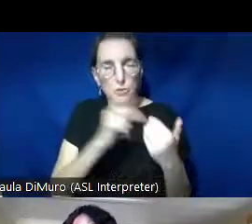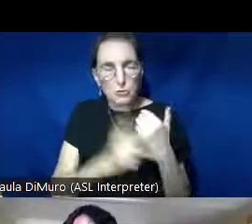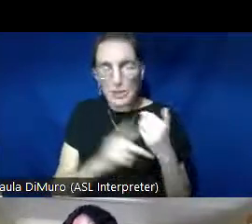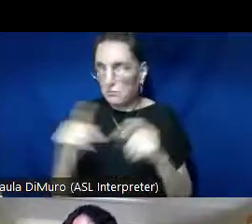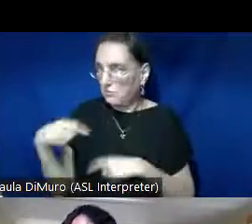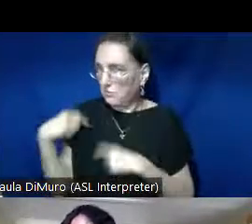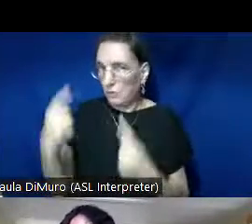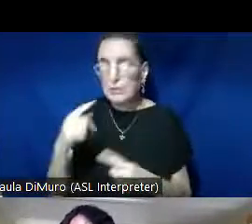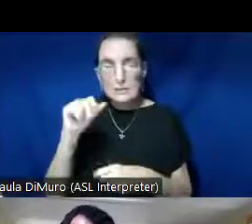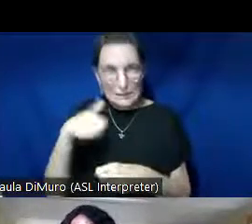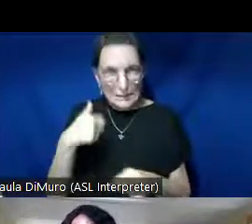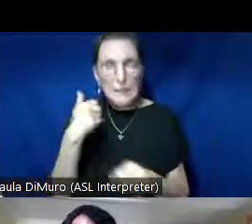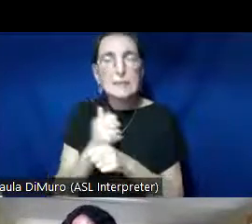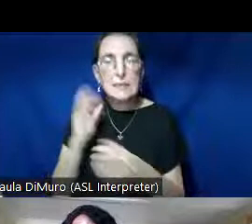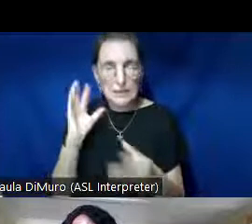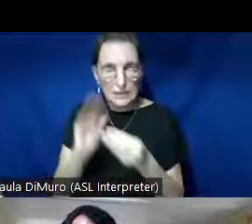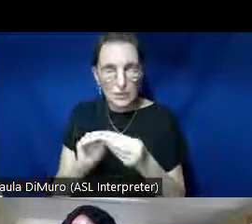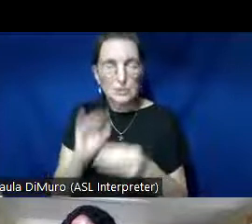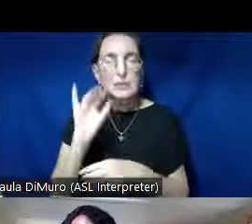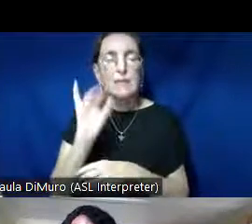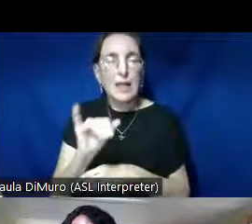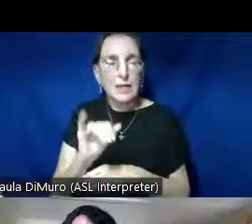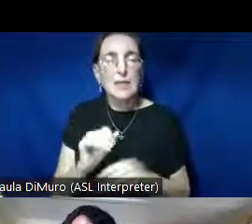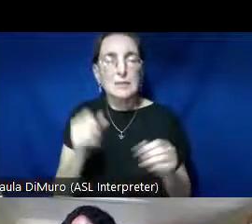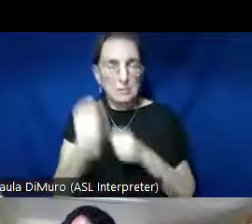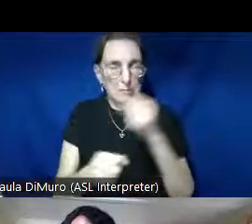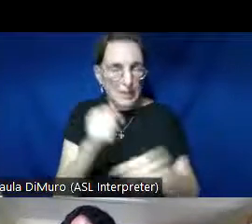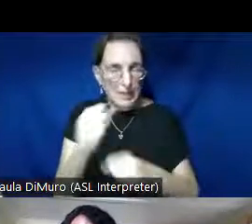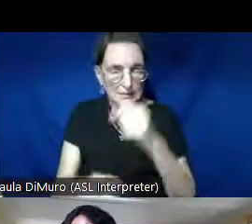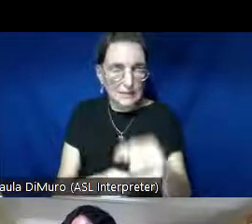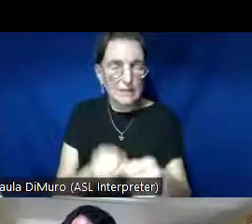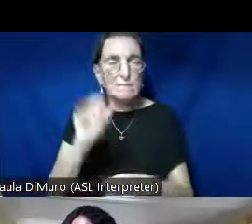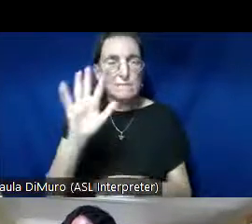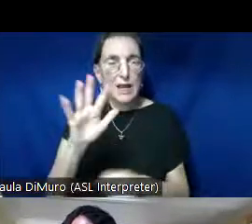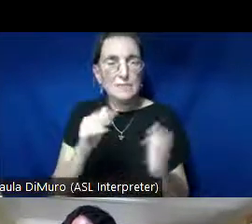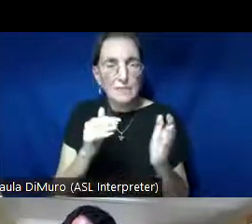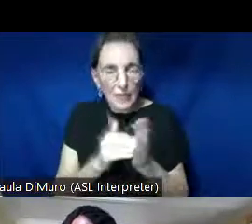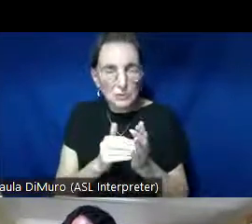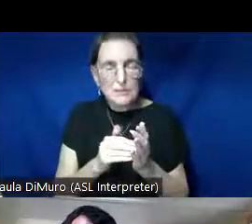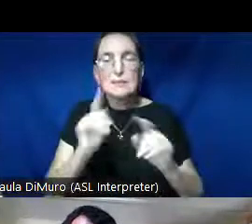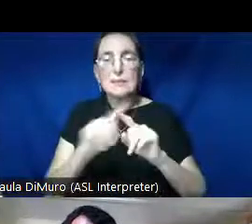energia verde, que também demora 10 anos.